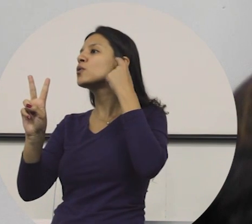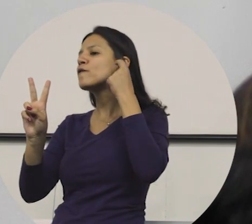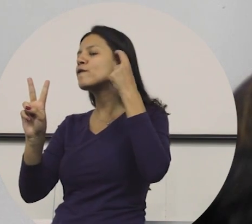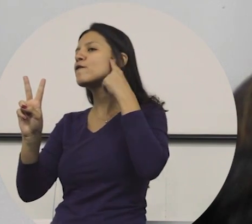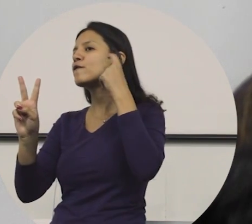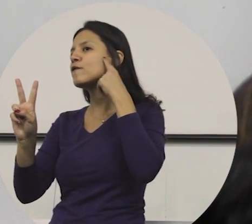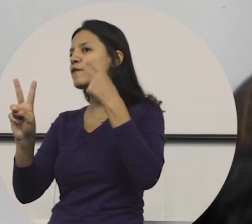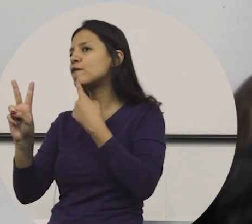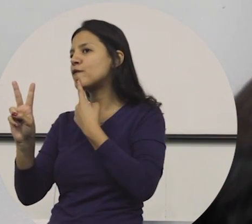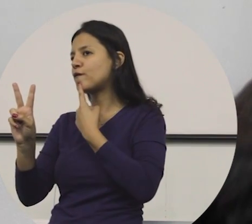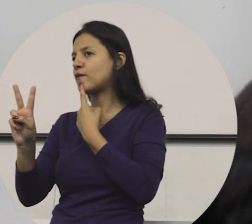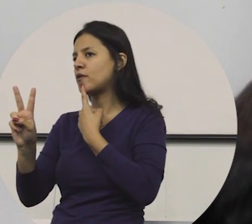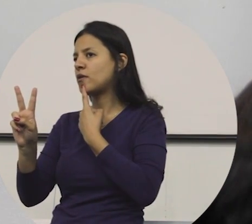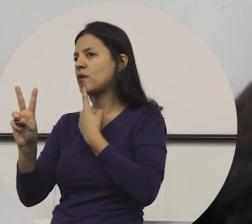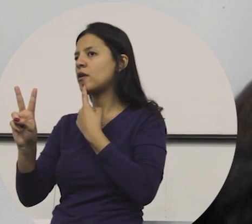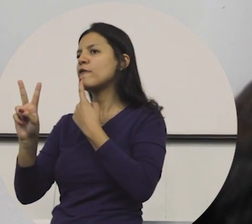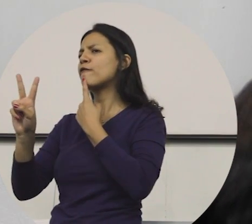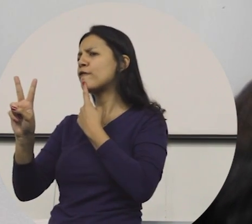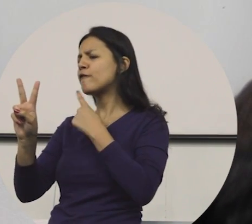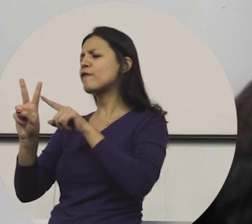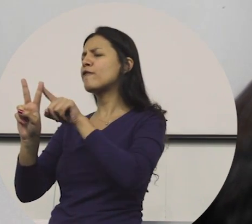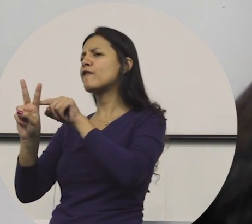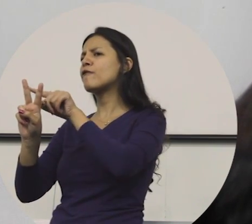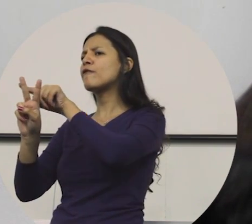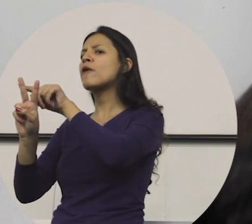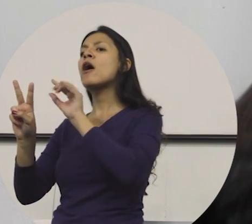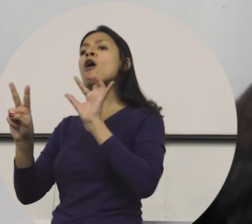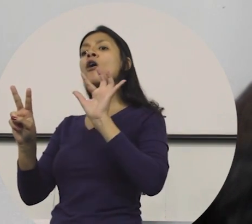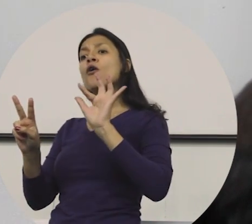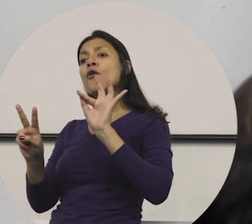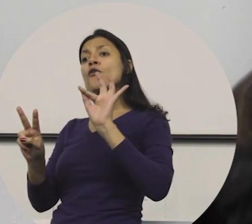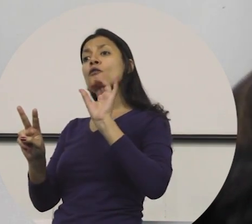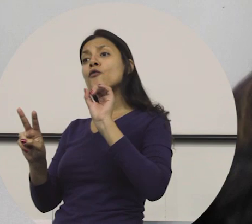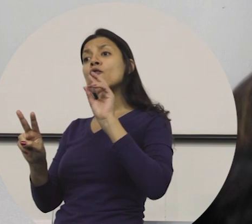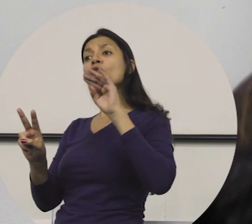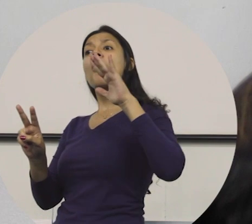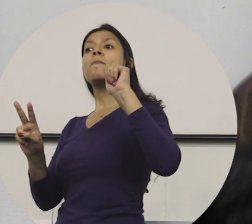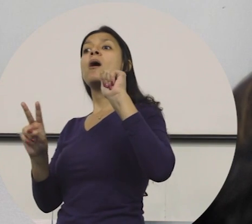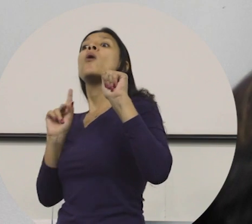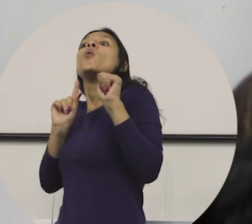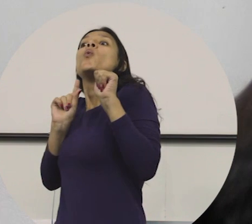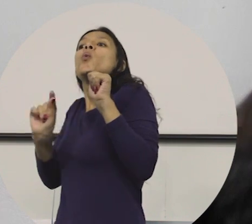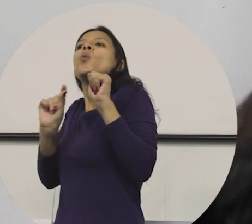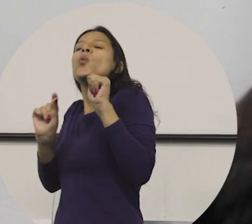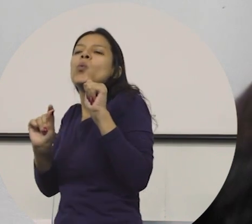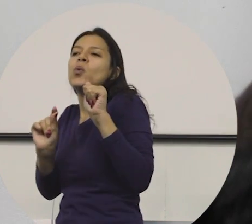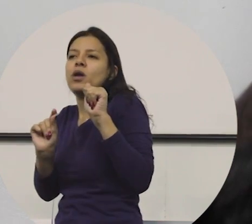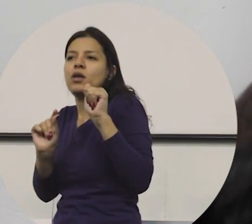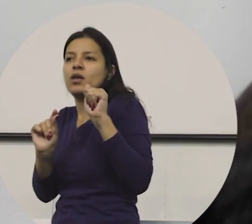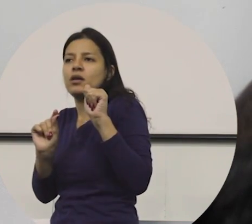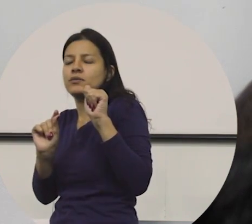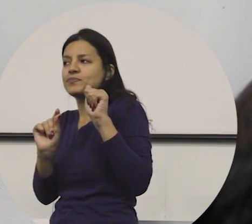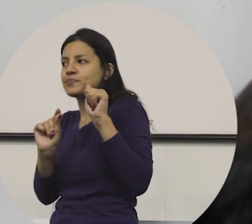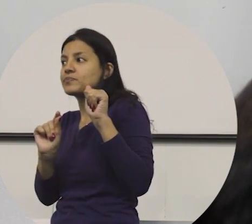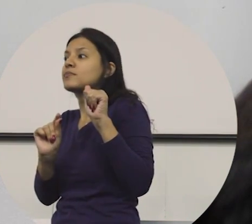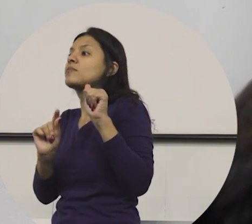O que, que é forma disso? A forma disso são